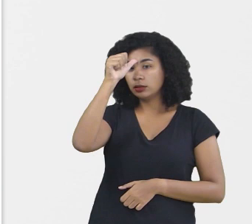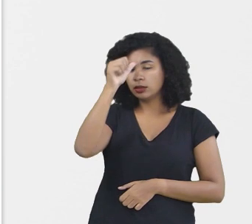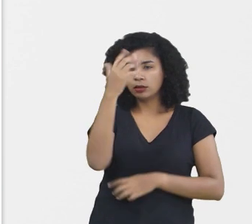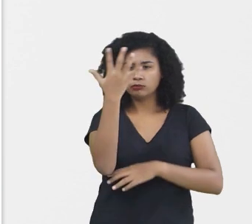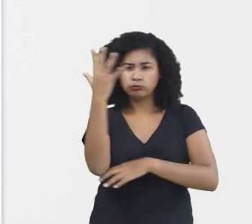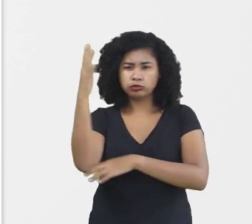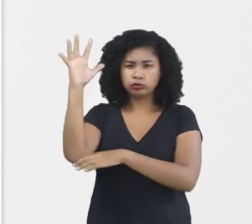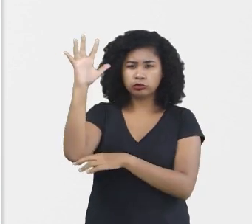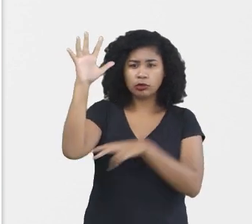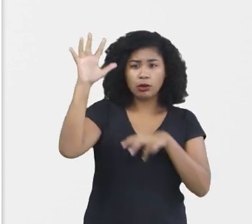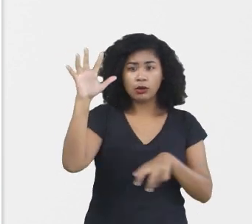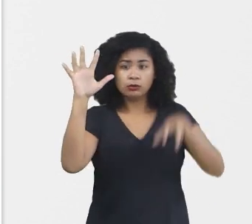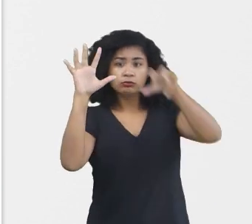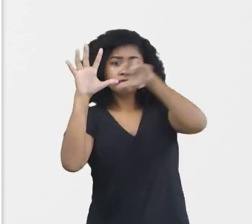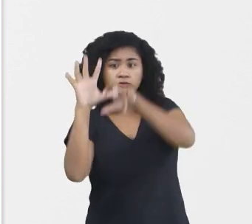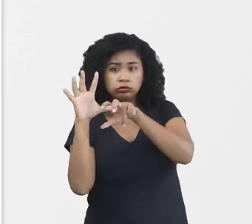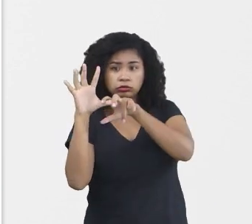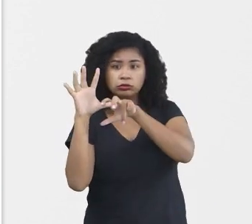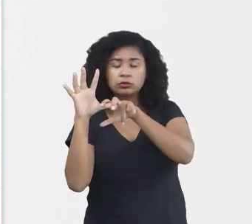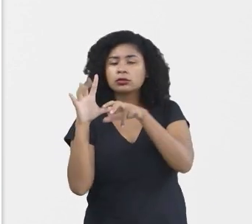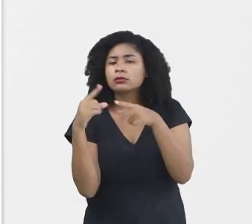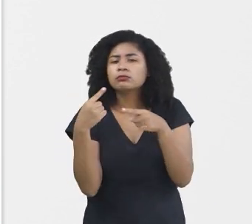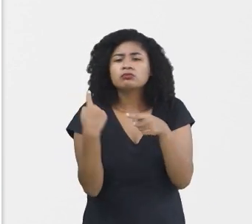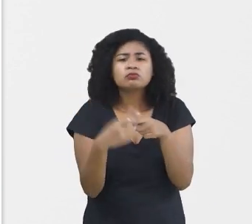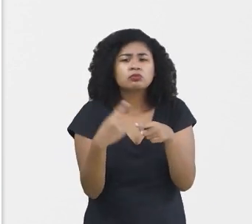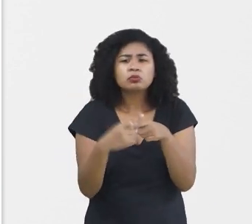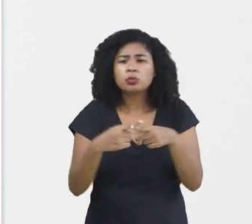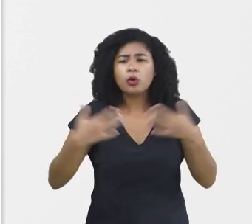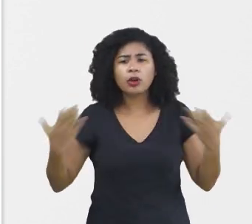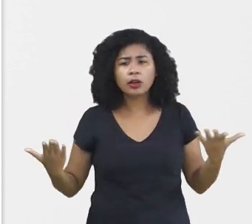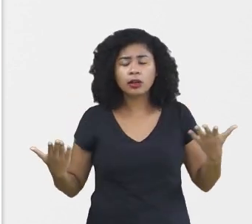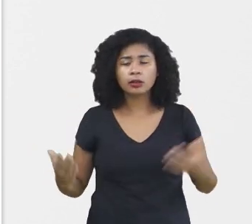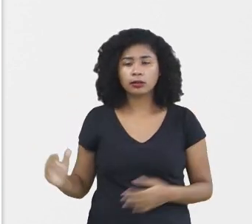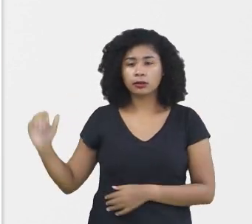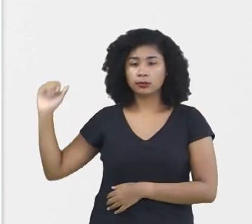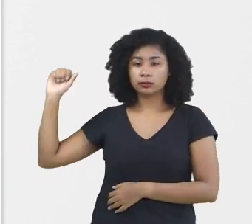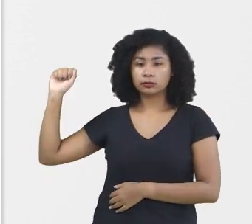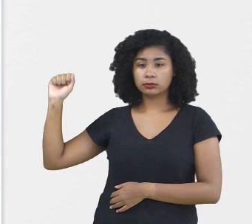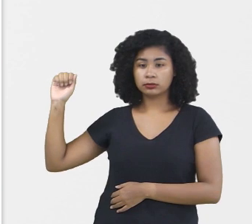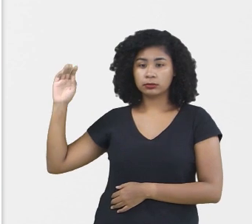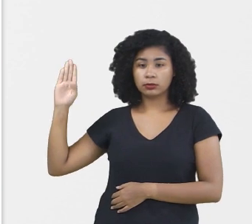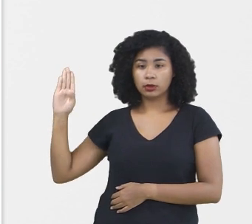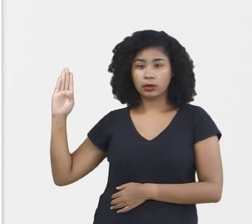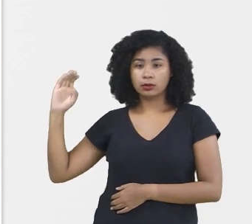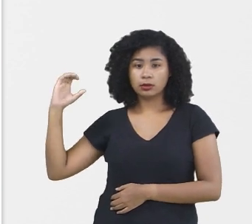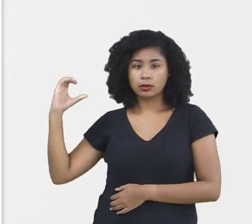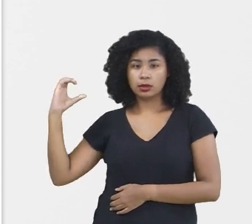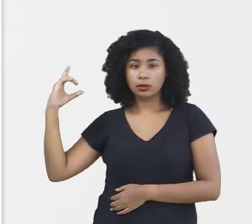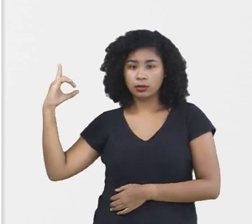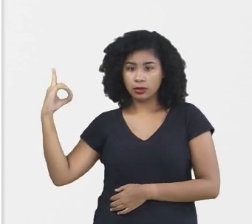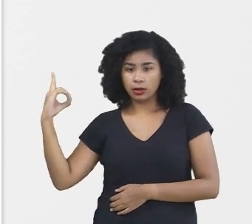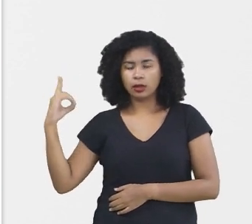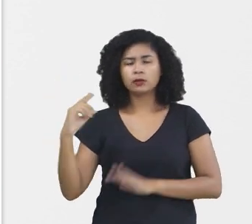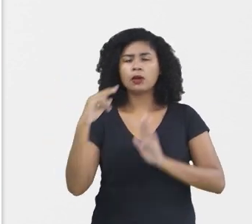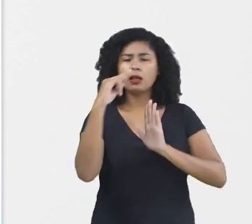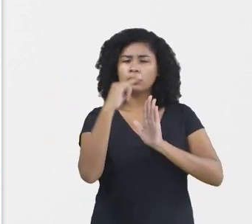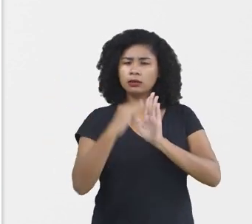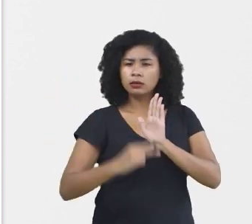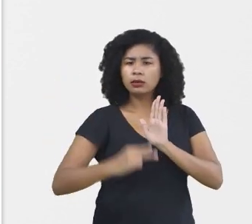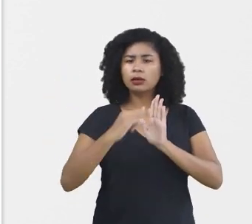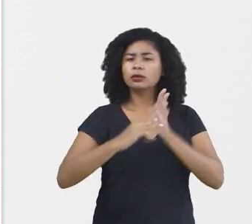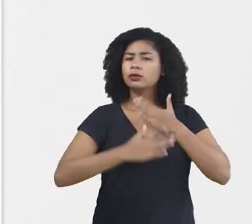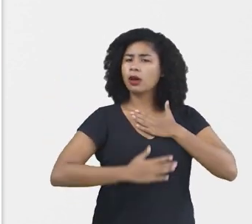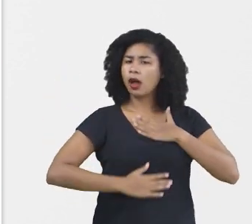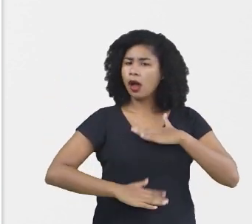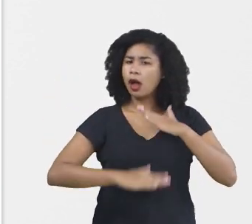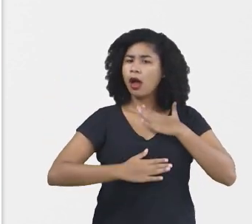árvore? Nós temos a letra A, B, C e a D. Aí você vai ler o texto devagar, com calma, para poder você